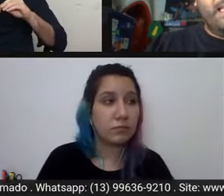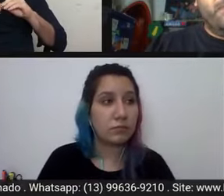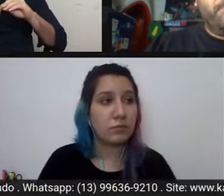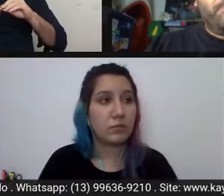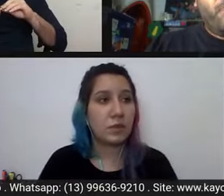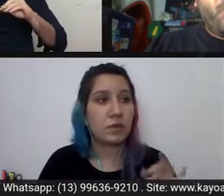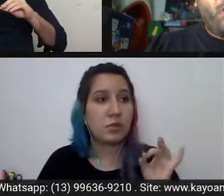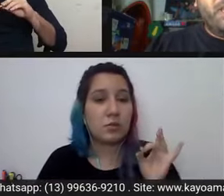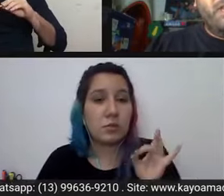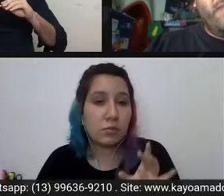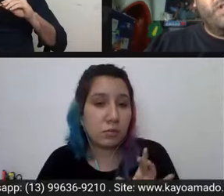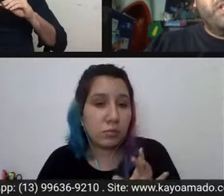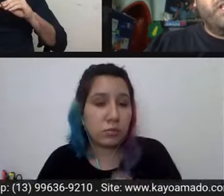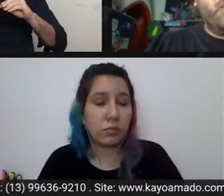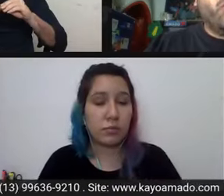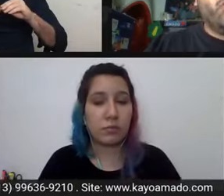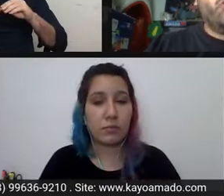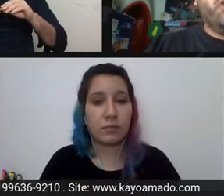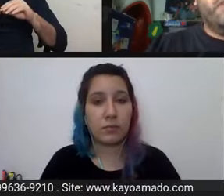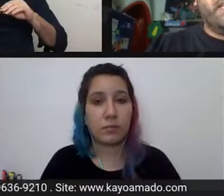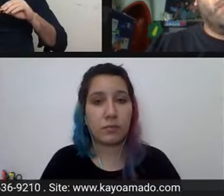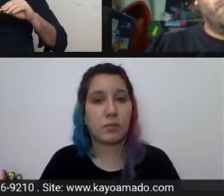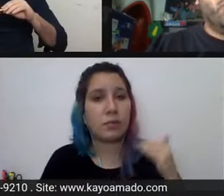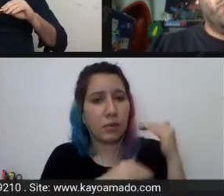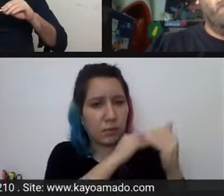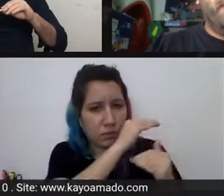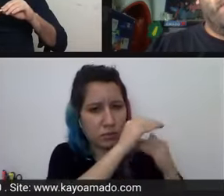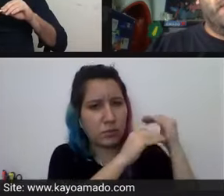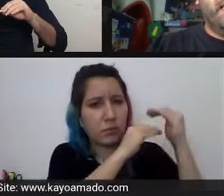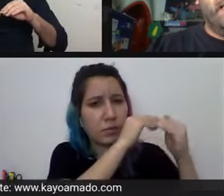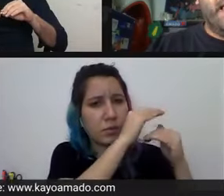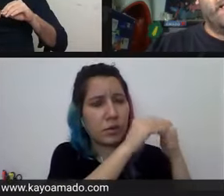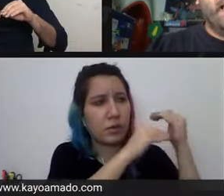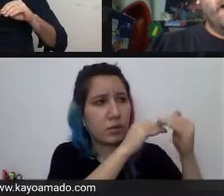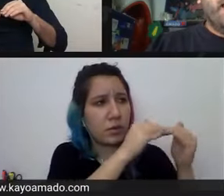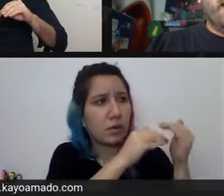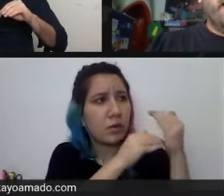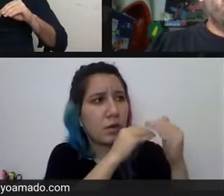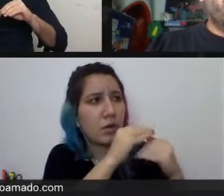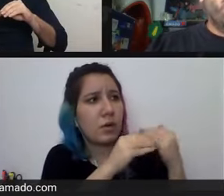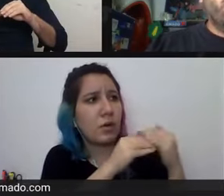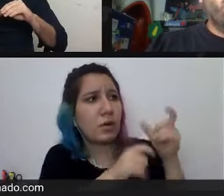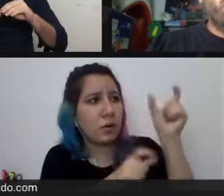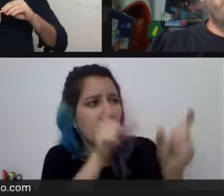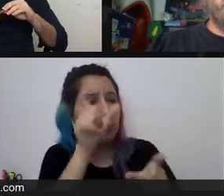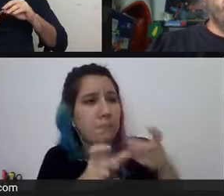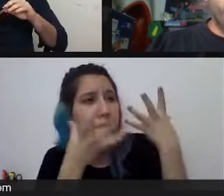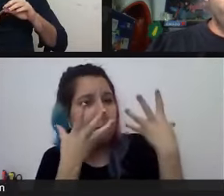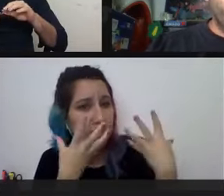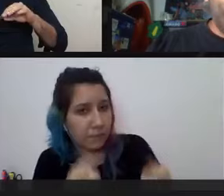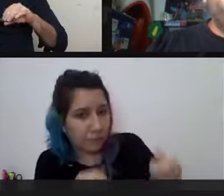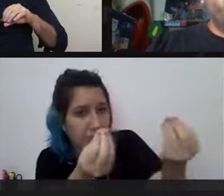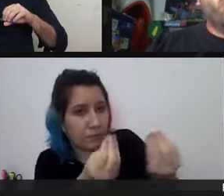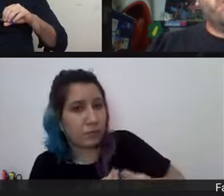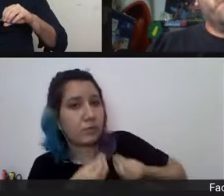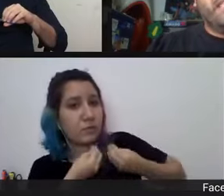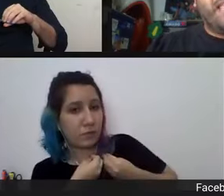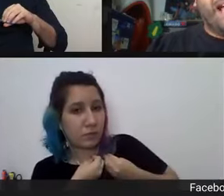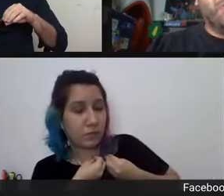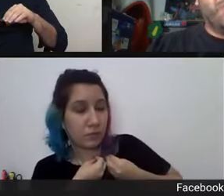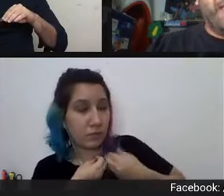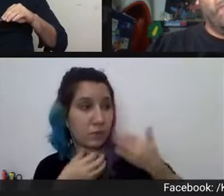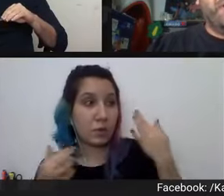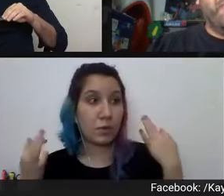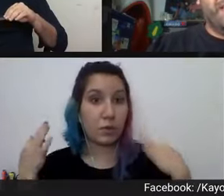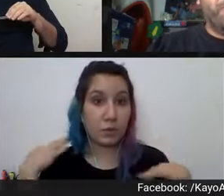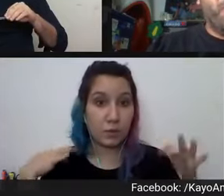ela seja uma atividade que seja construtiva e que as pessoas se beneficiem delas. Isso tanto os visitantes como os